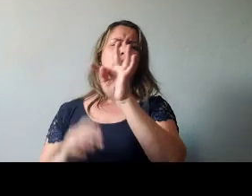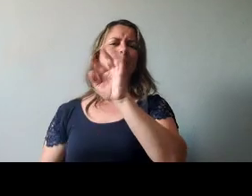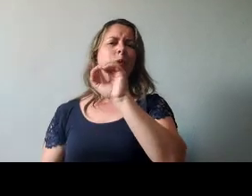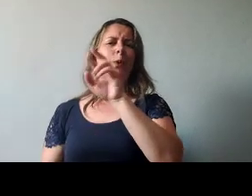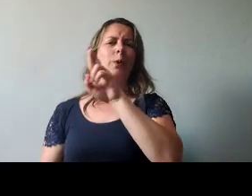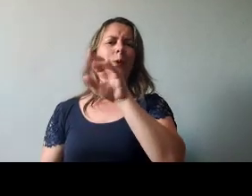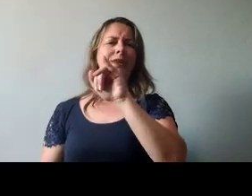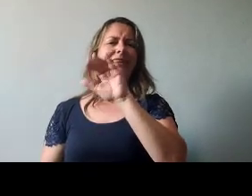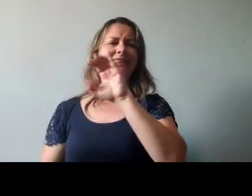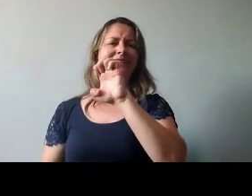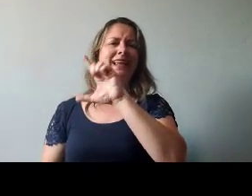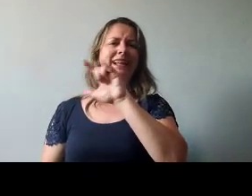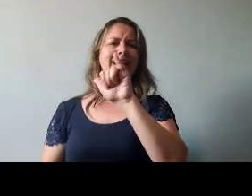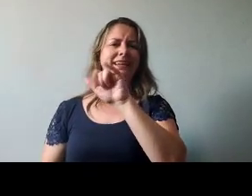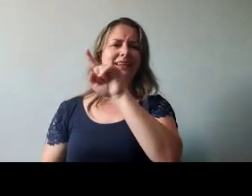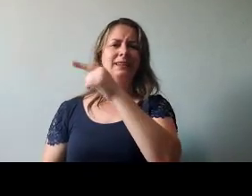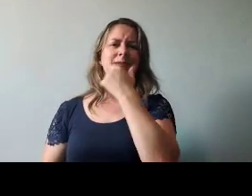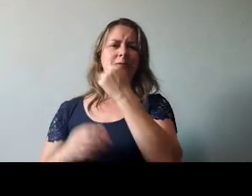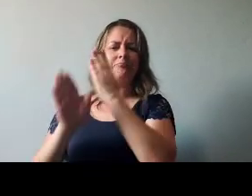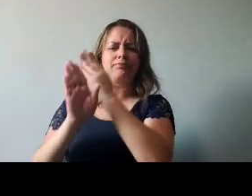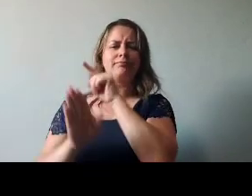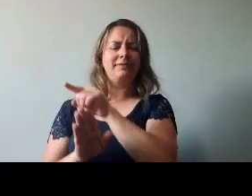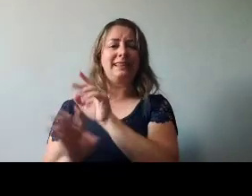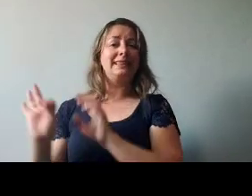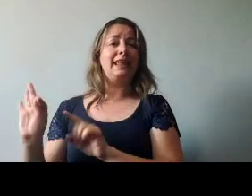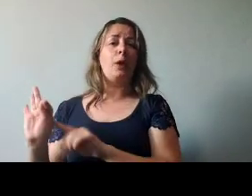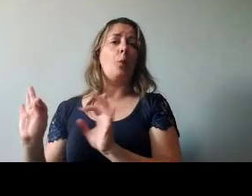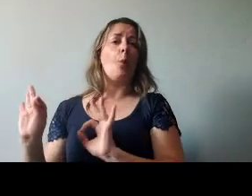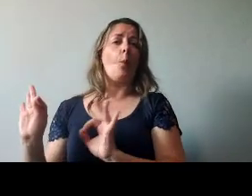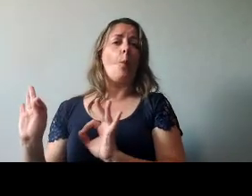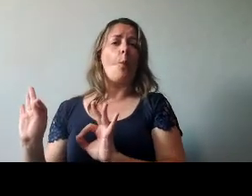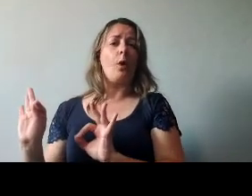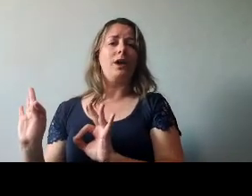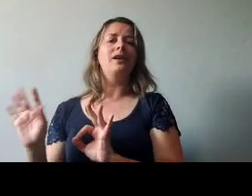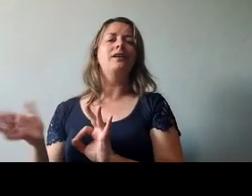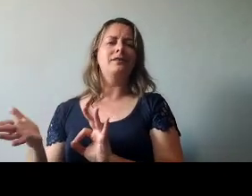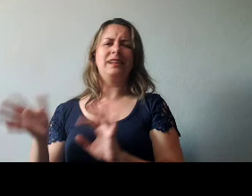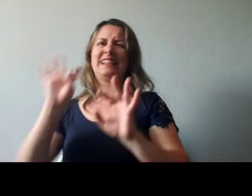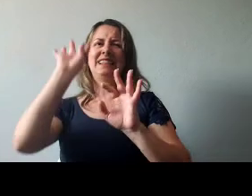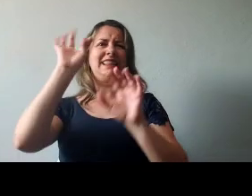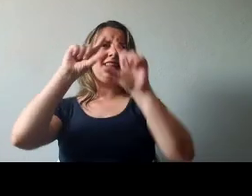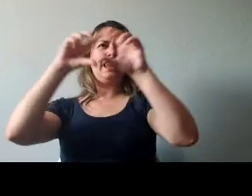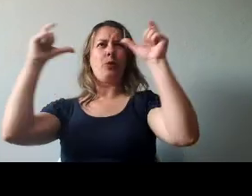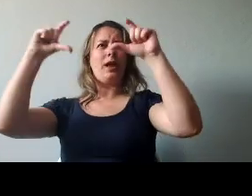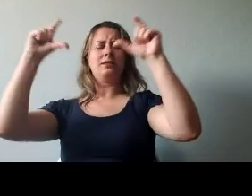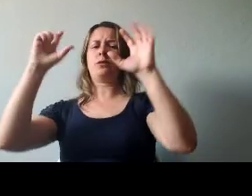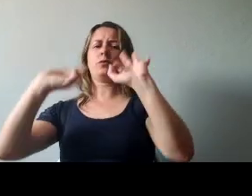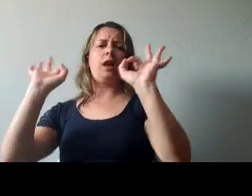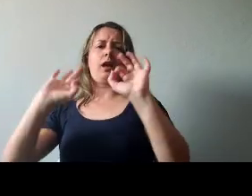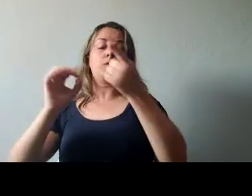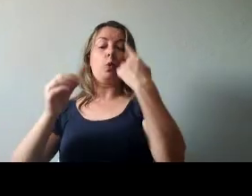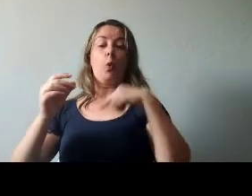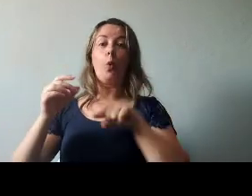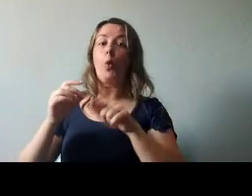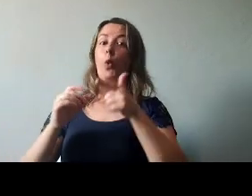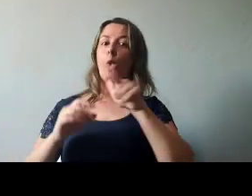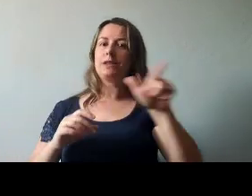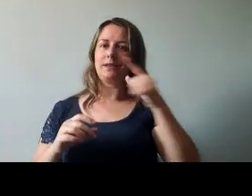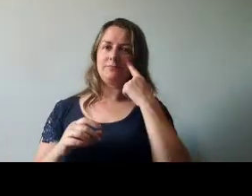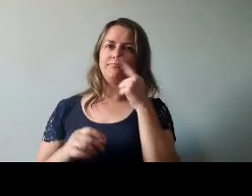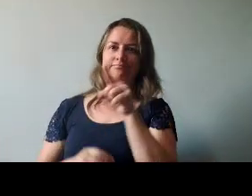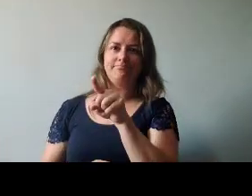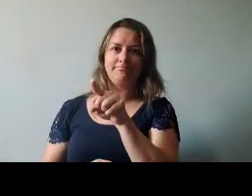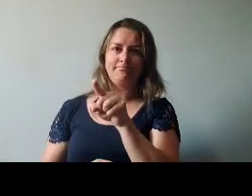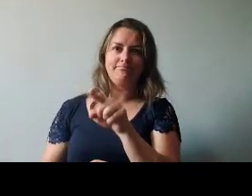não é pedido, então não precisa mexer com aquelas duas equações, equação de Torricelli, v quadrado igual a v0 quadrado